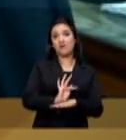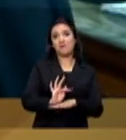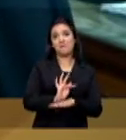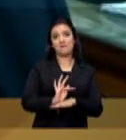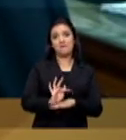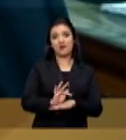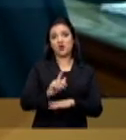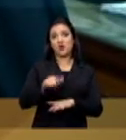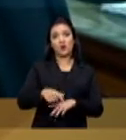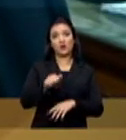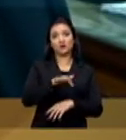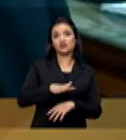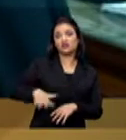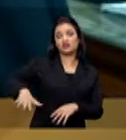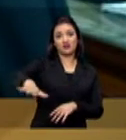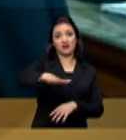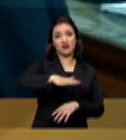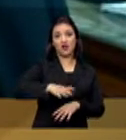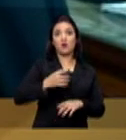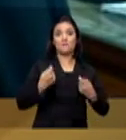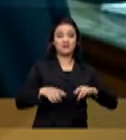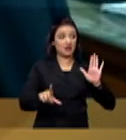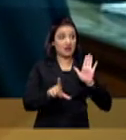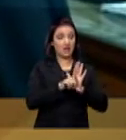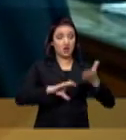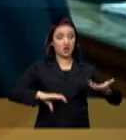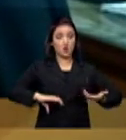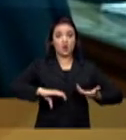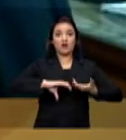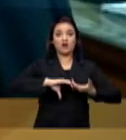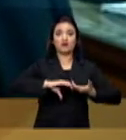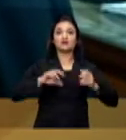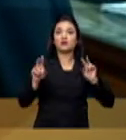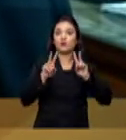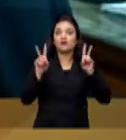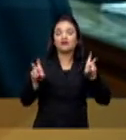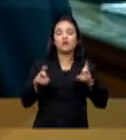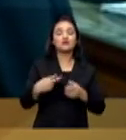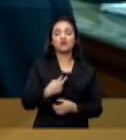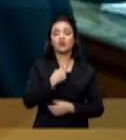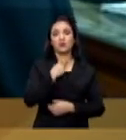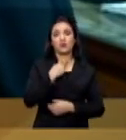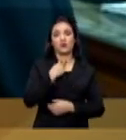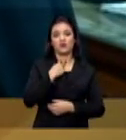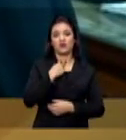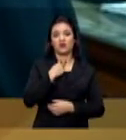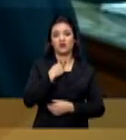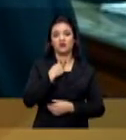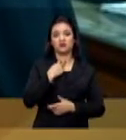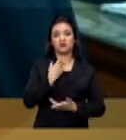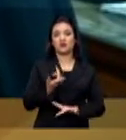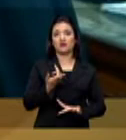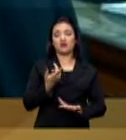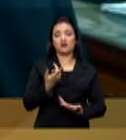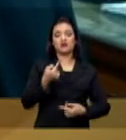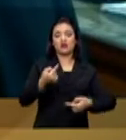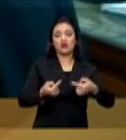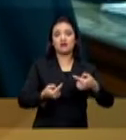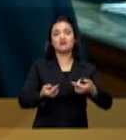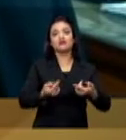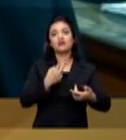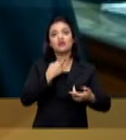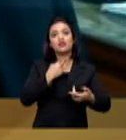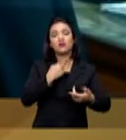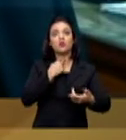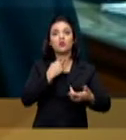abstrato, ou seja, lei emanada do Congresso Nacional. E o tema não poderia ser disciplinado mediante decreto,